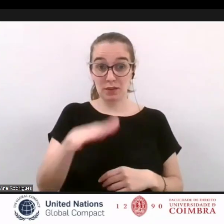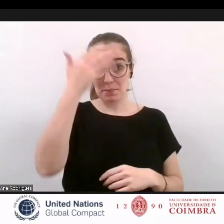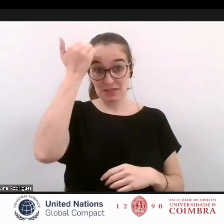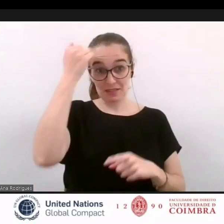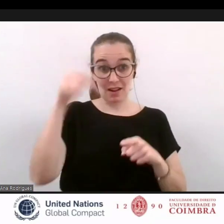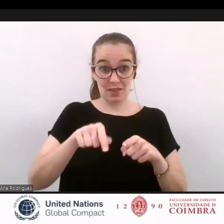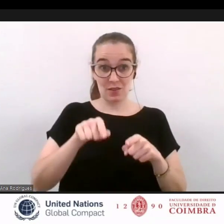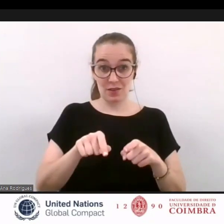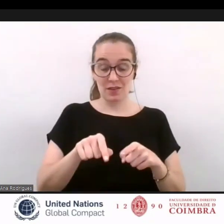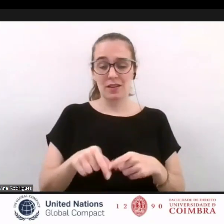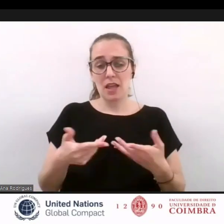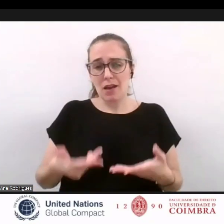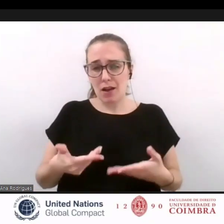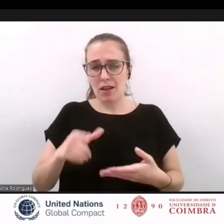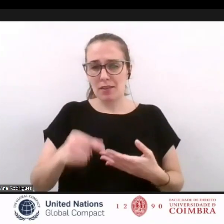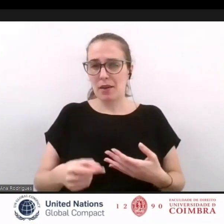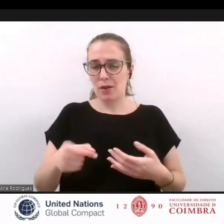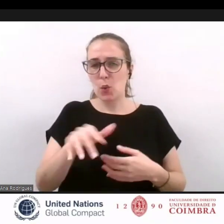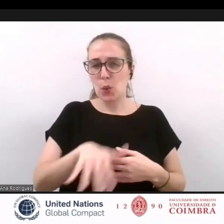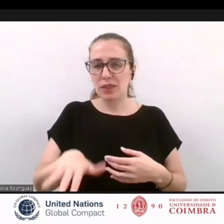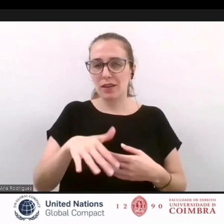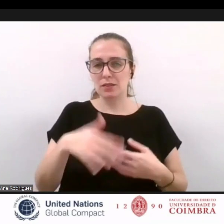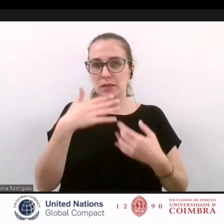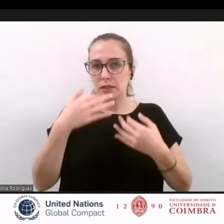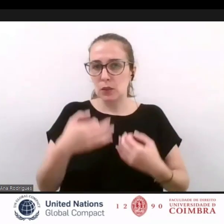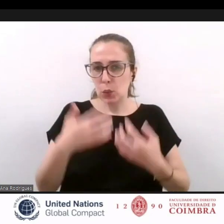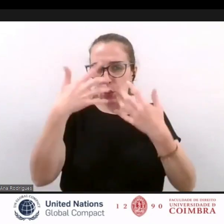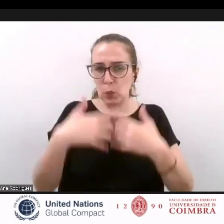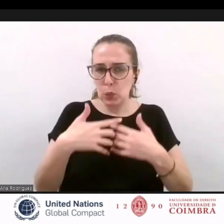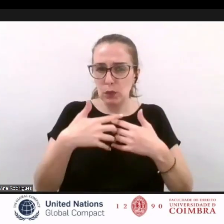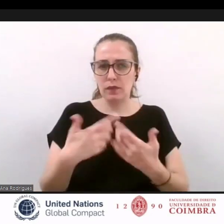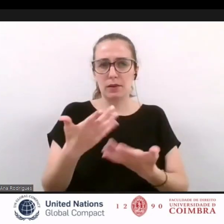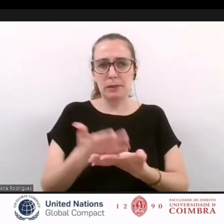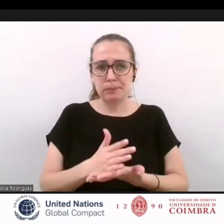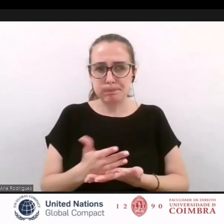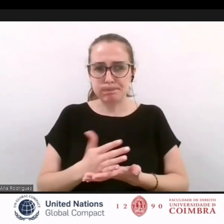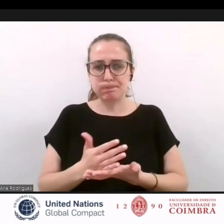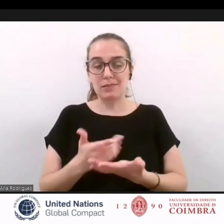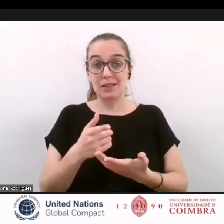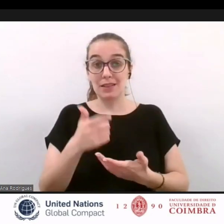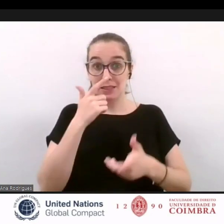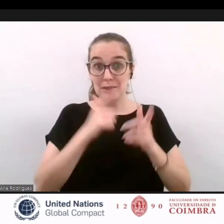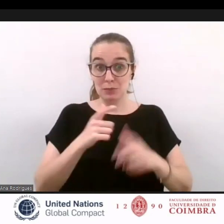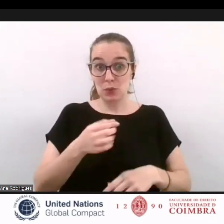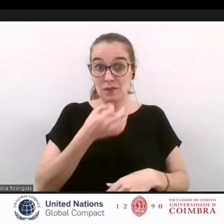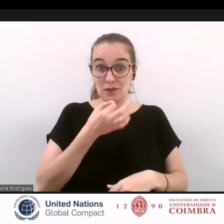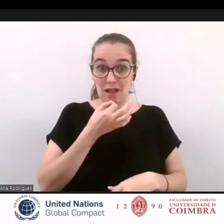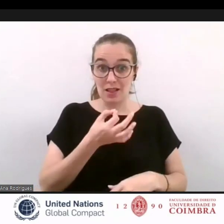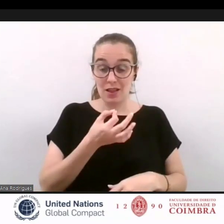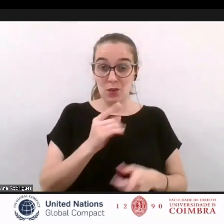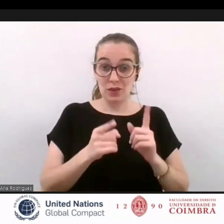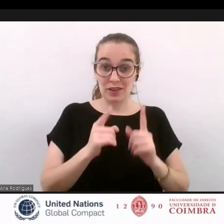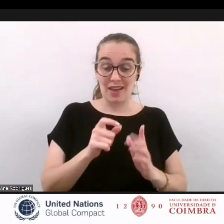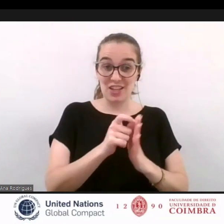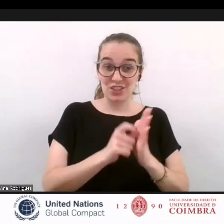de incerteza e dificuldade no momento, muitas vezes seja partilhado a forma como a Agenda 2030 e os